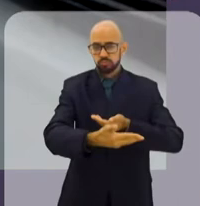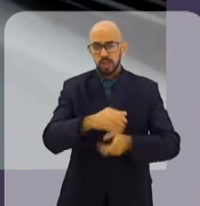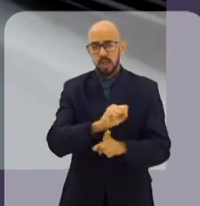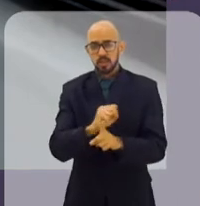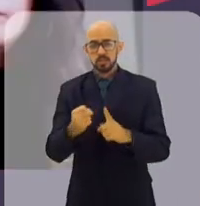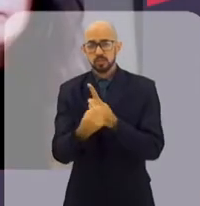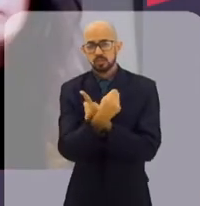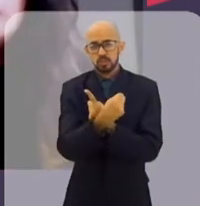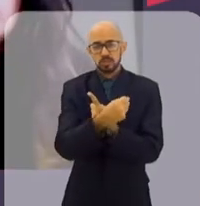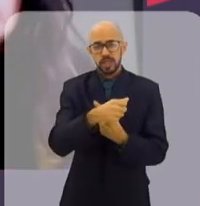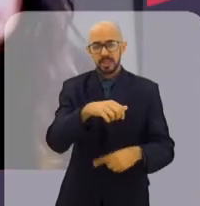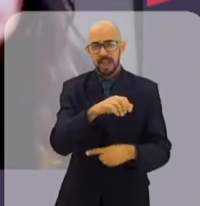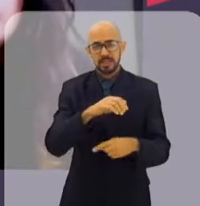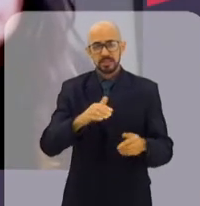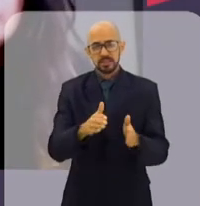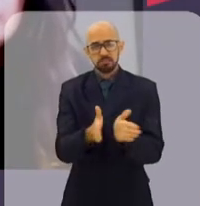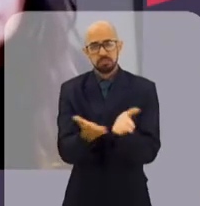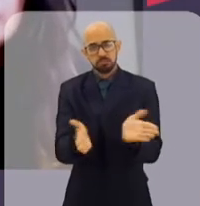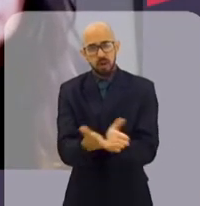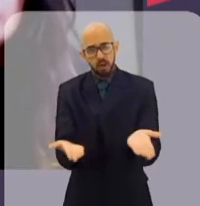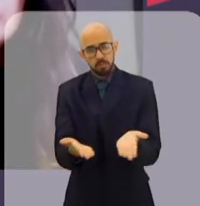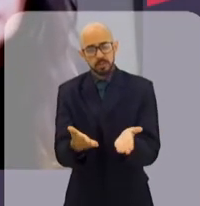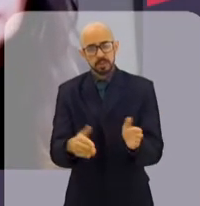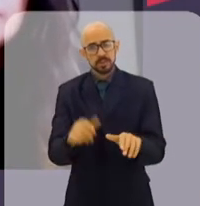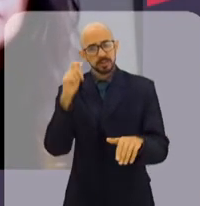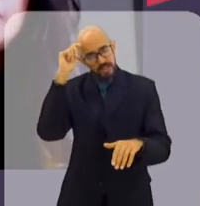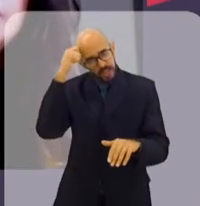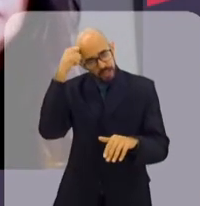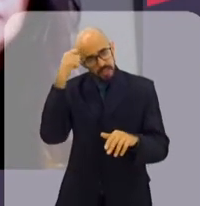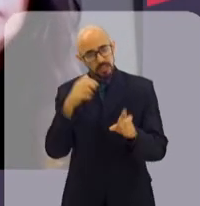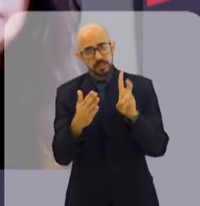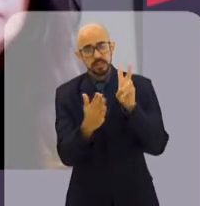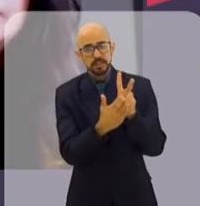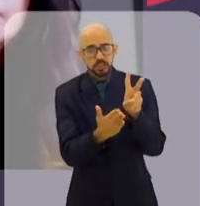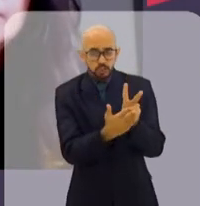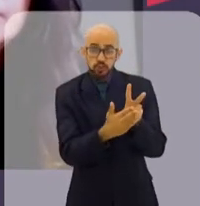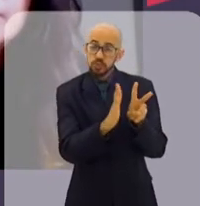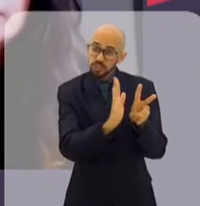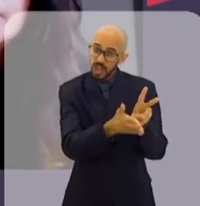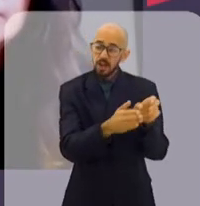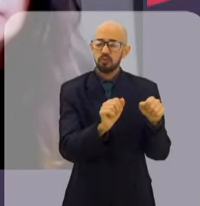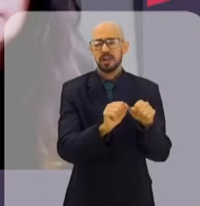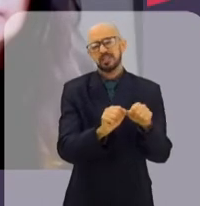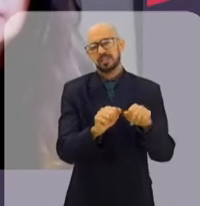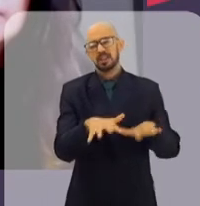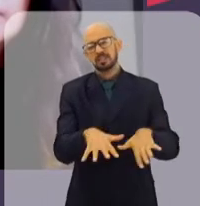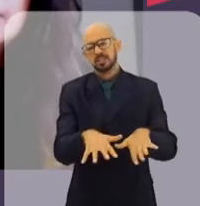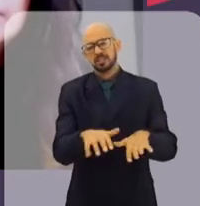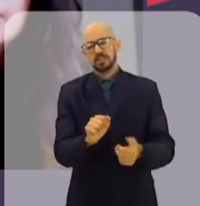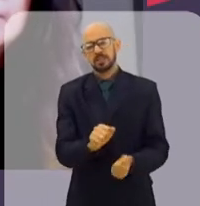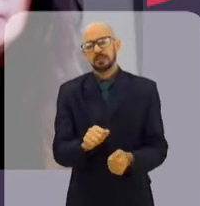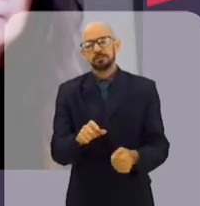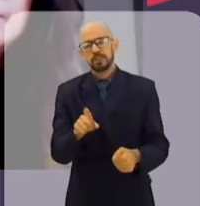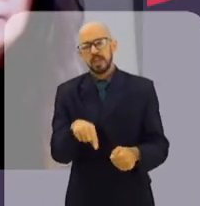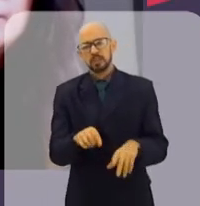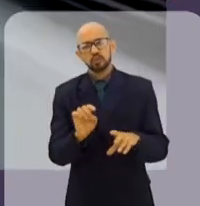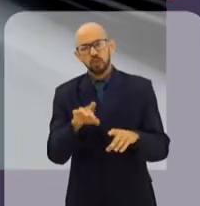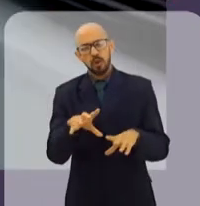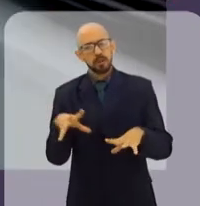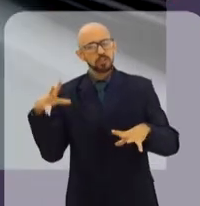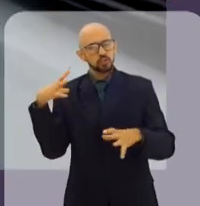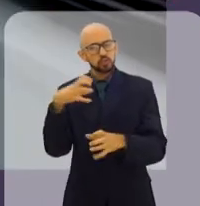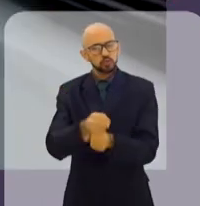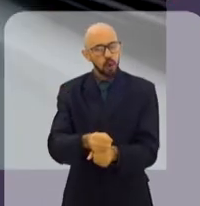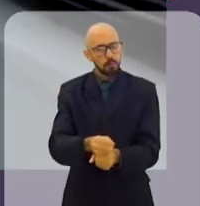periferias, comunidades negras, indígenas, elas atuam já dessa forma. Então, é só para consolidar